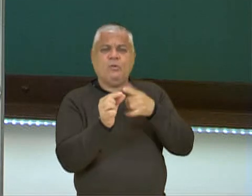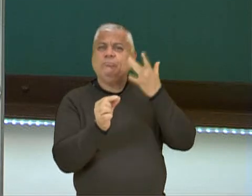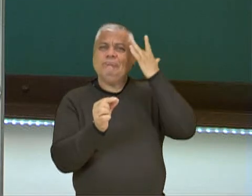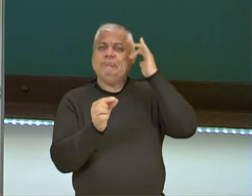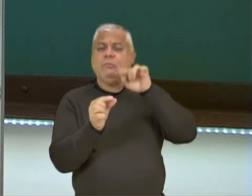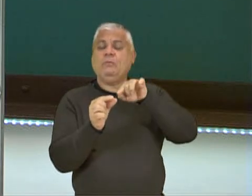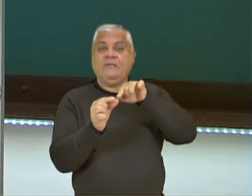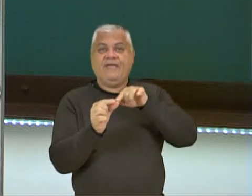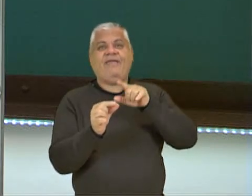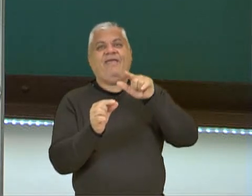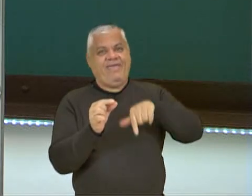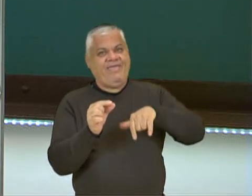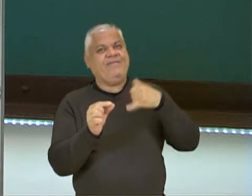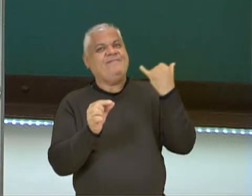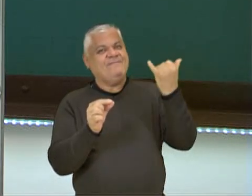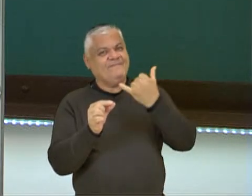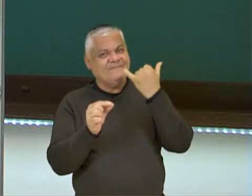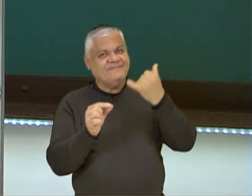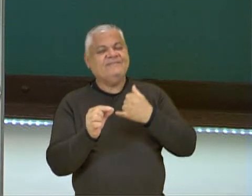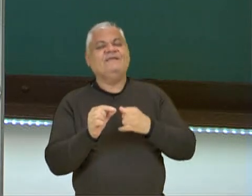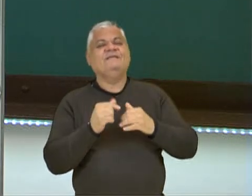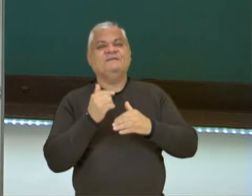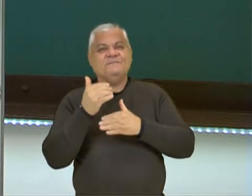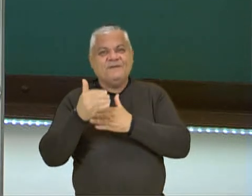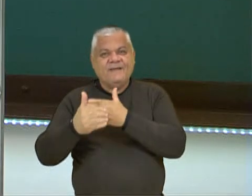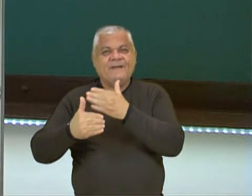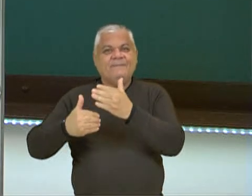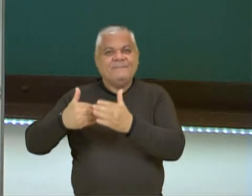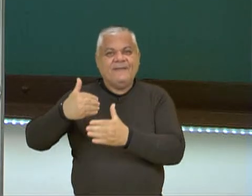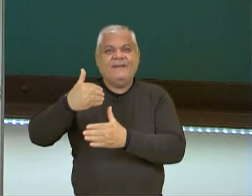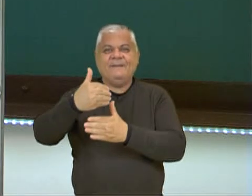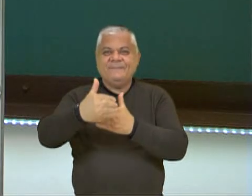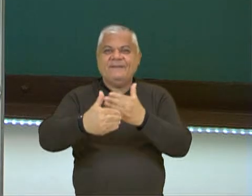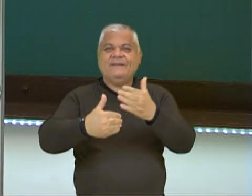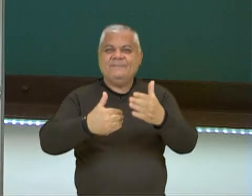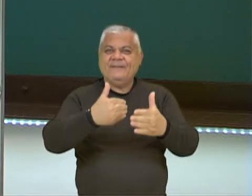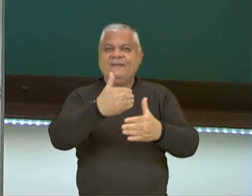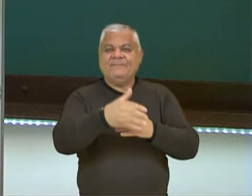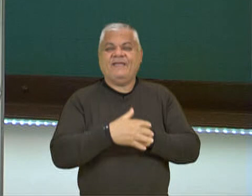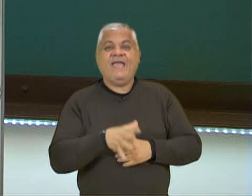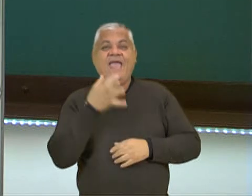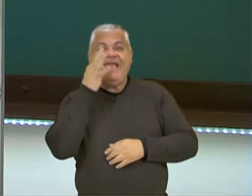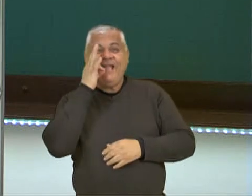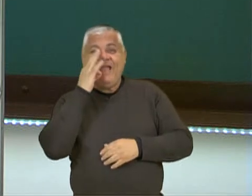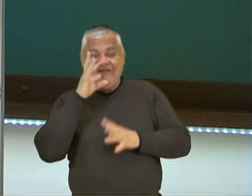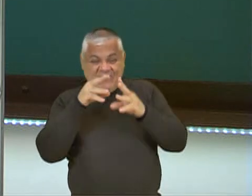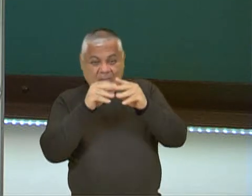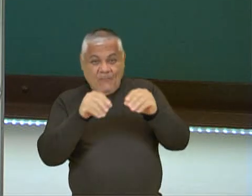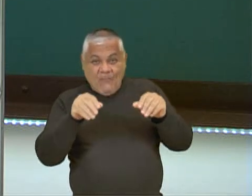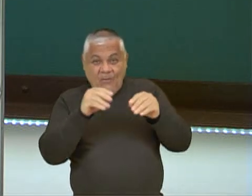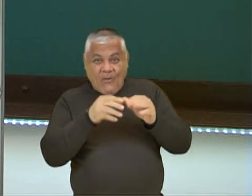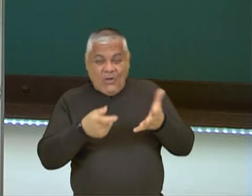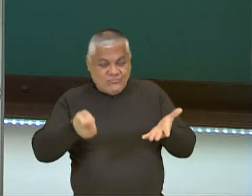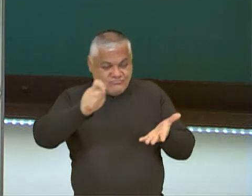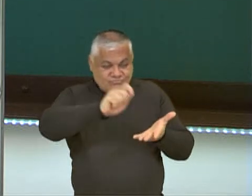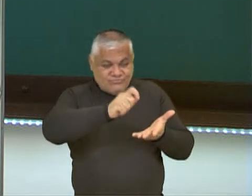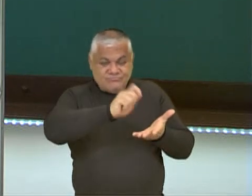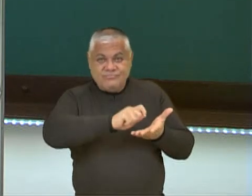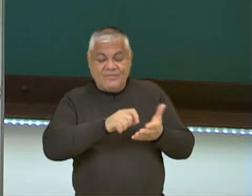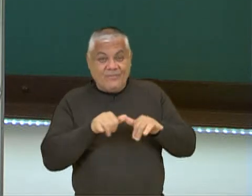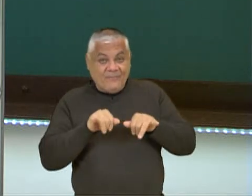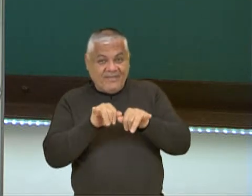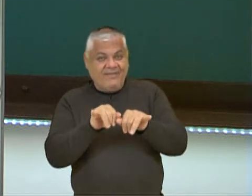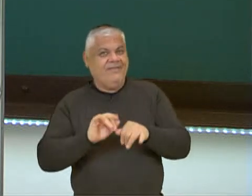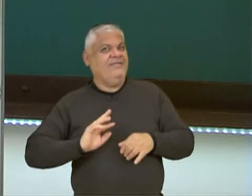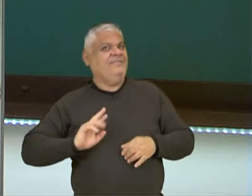Então, para a gente entender ali como acontece todo esse processo. O café não é aquele pozinho que vem lá que a gente compra no mercado.